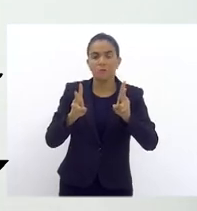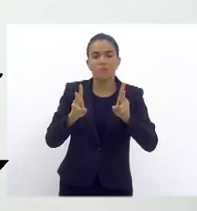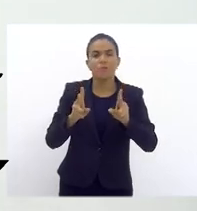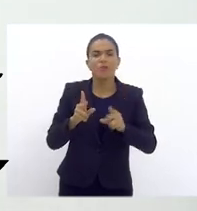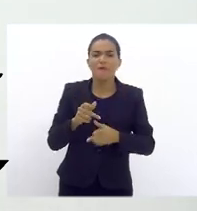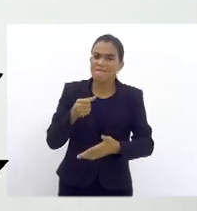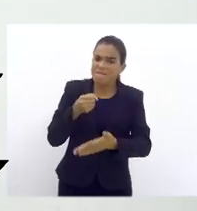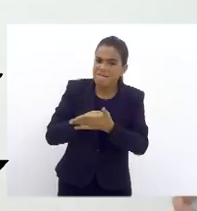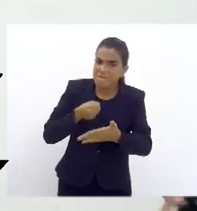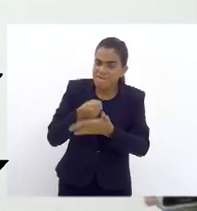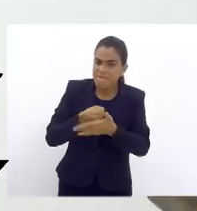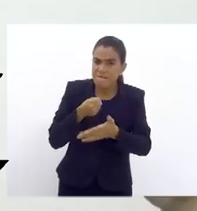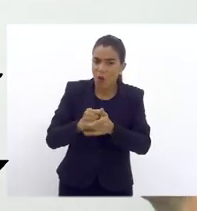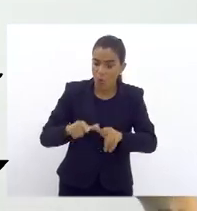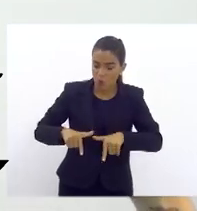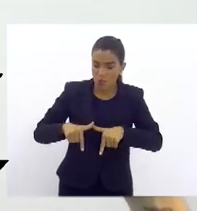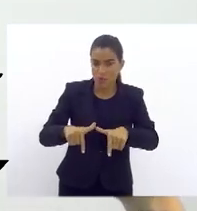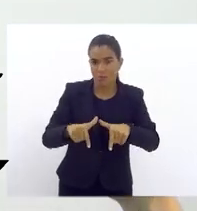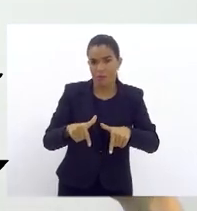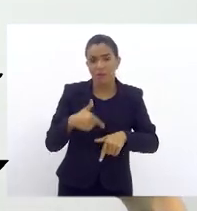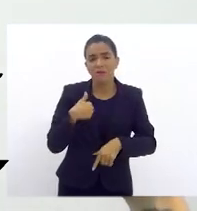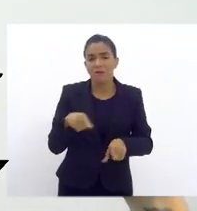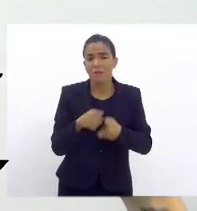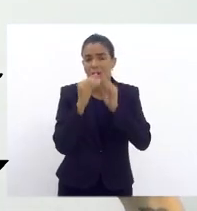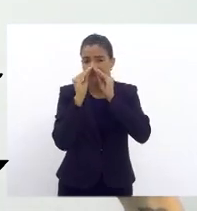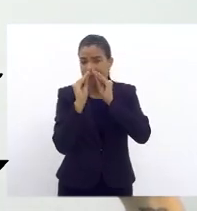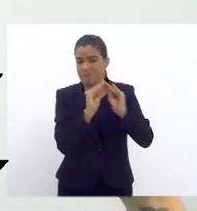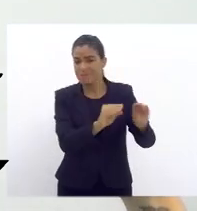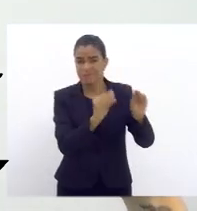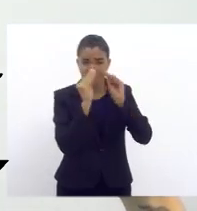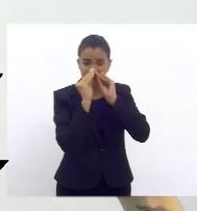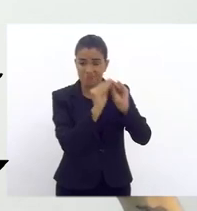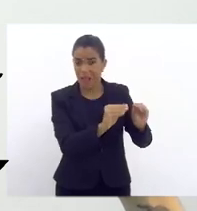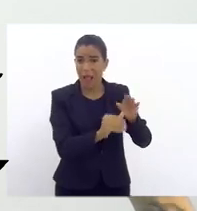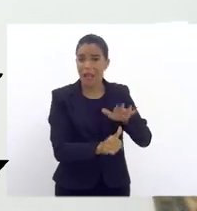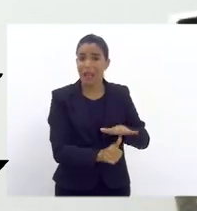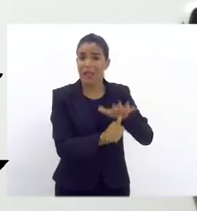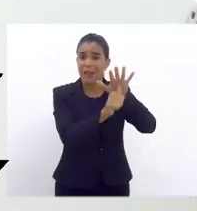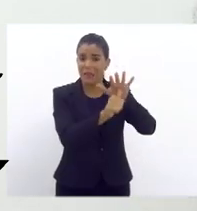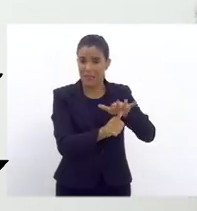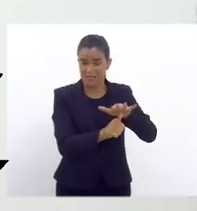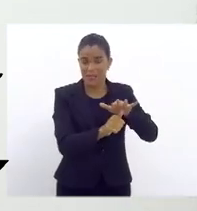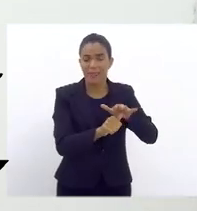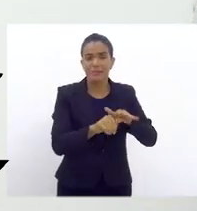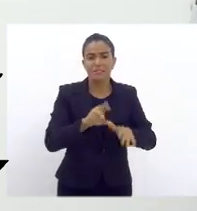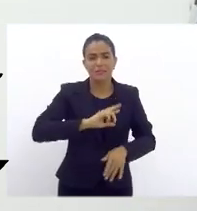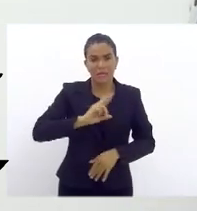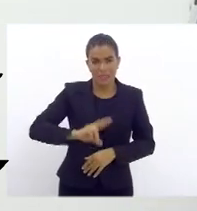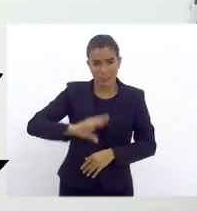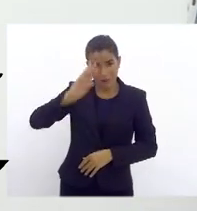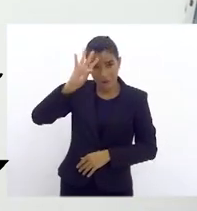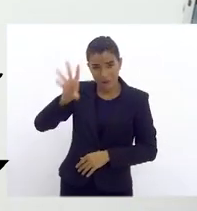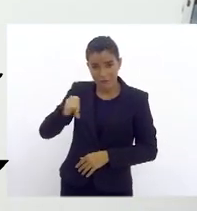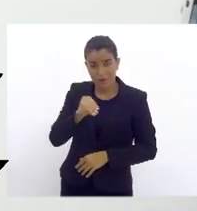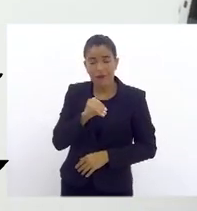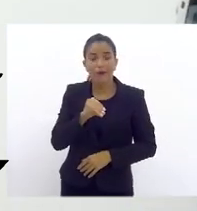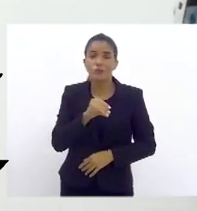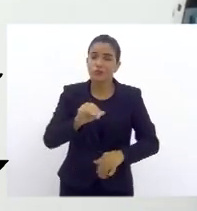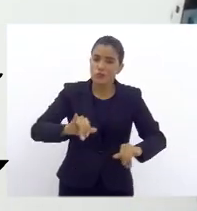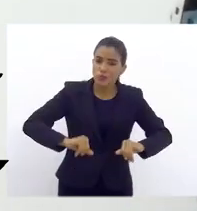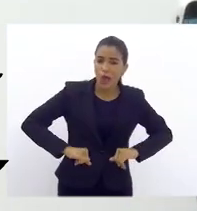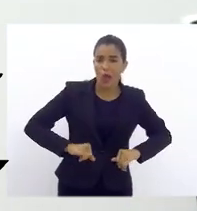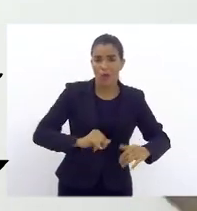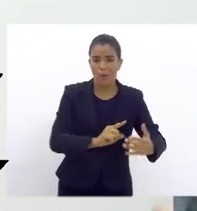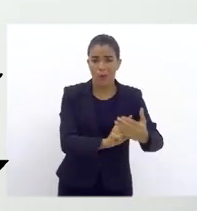e mais do que isso não damos a atenção que essas lideranças sofrem por acolher sofrem